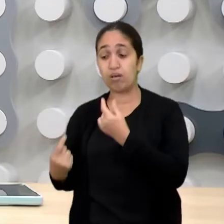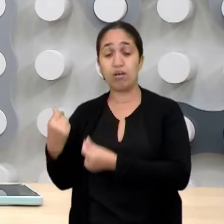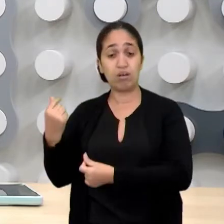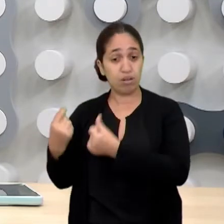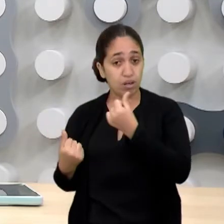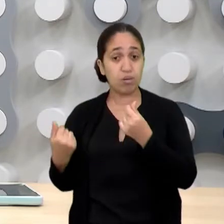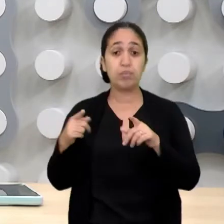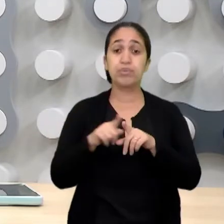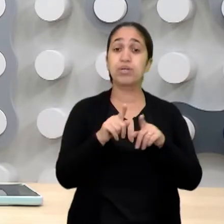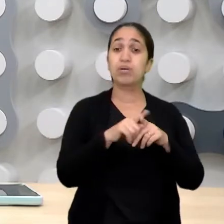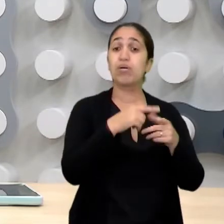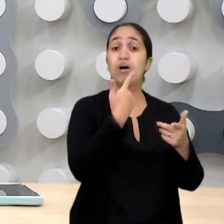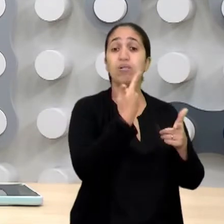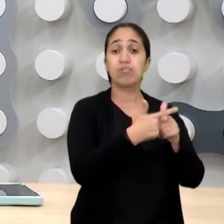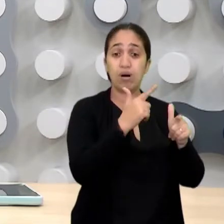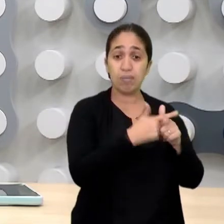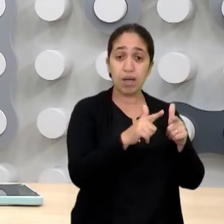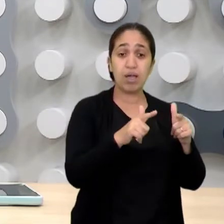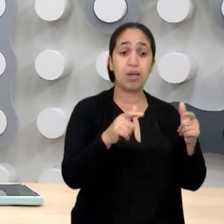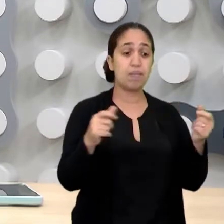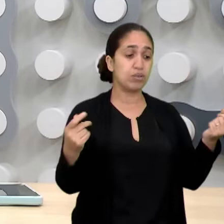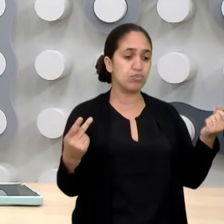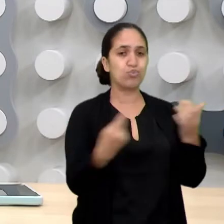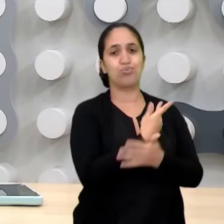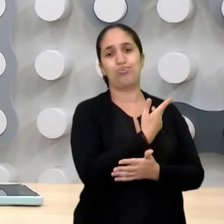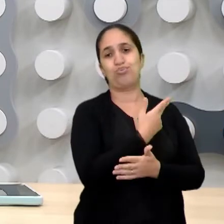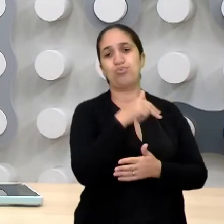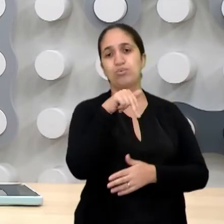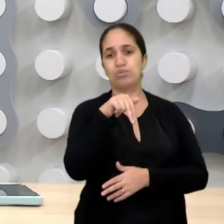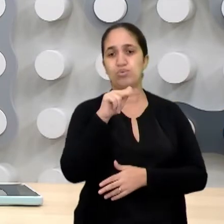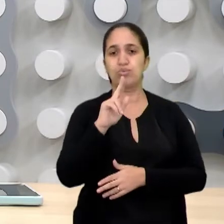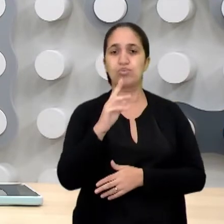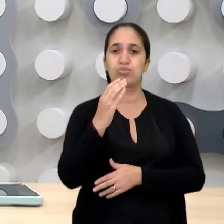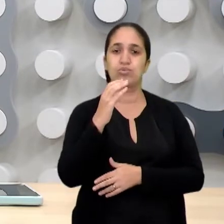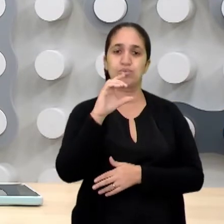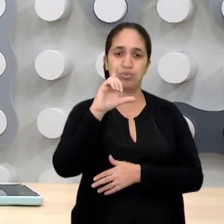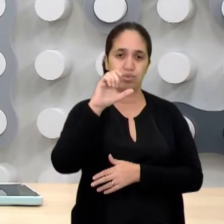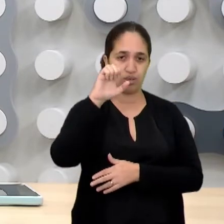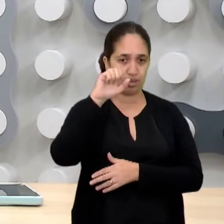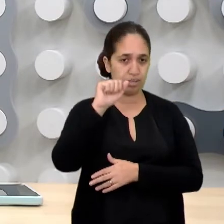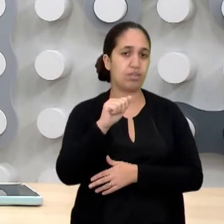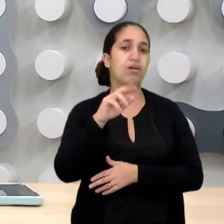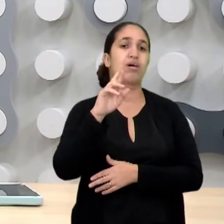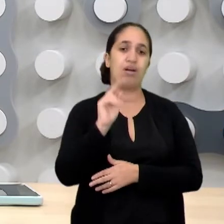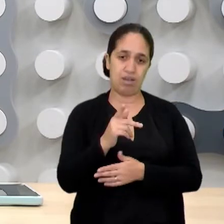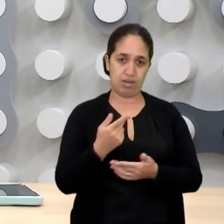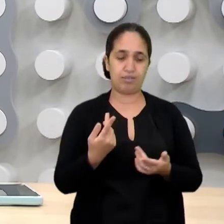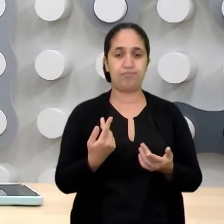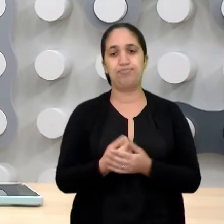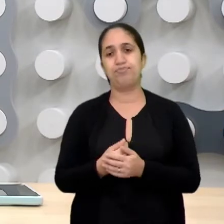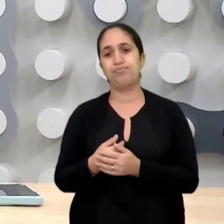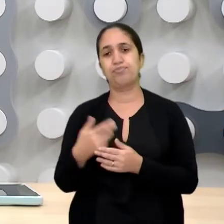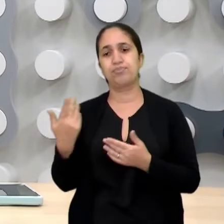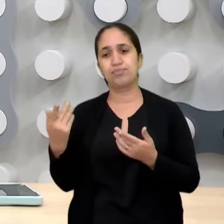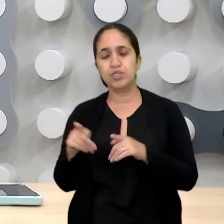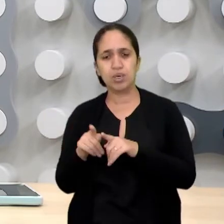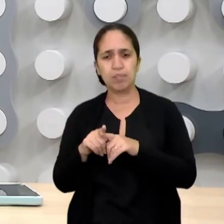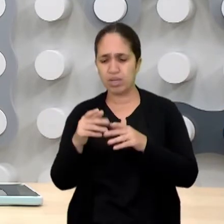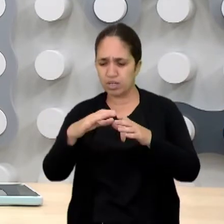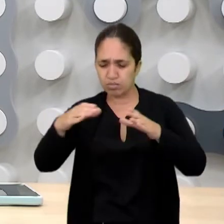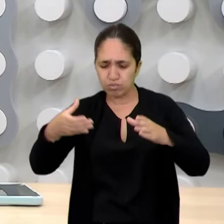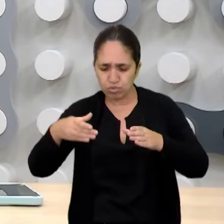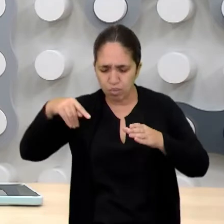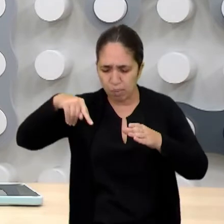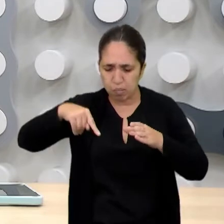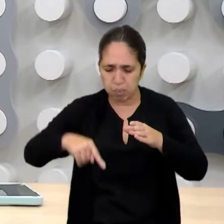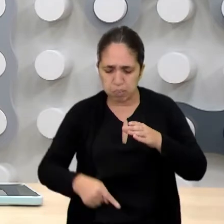aí, né, de acidente nuclear, né? E ficou também bem próximo da Fossa do Japão, que é a região mais